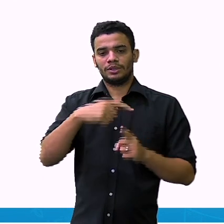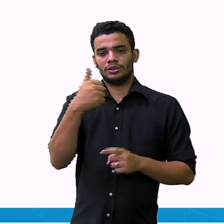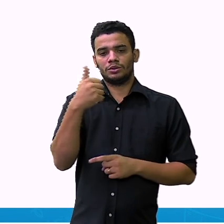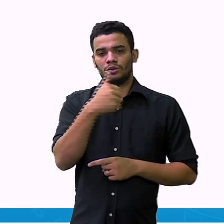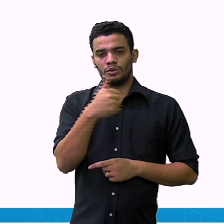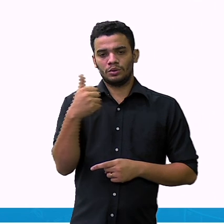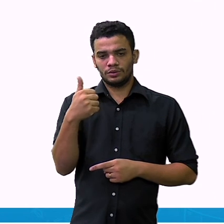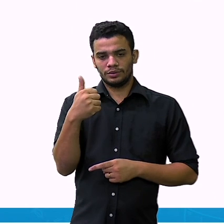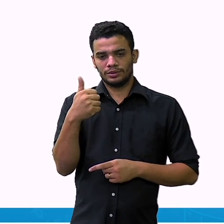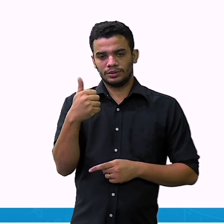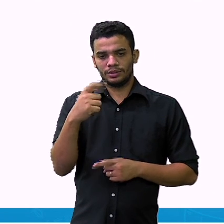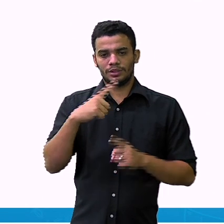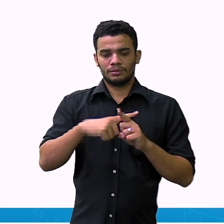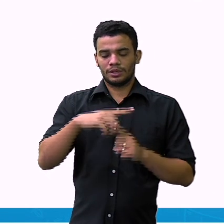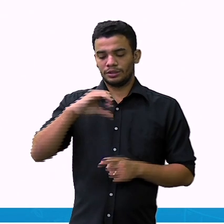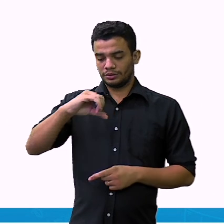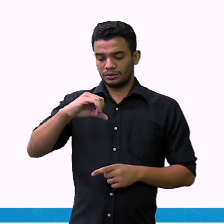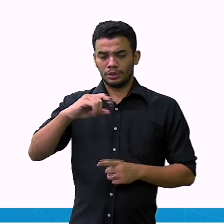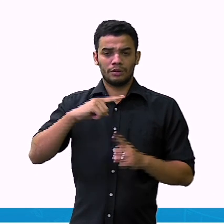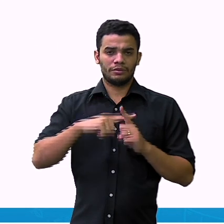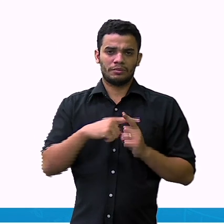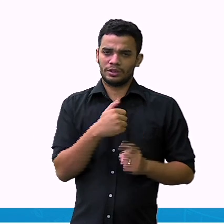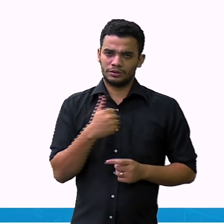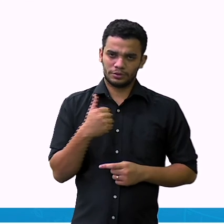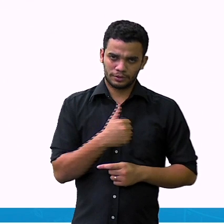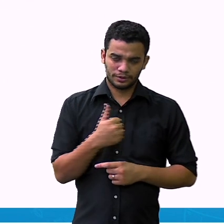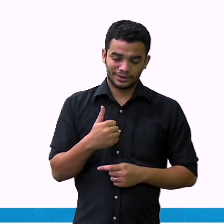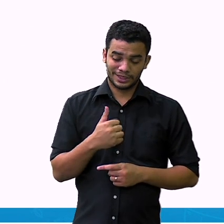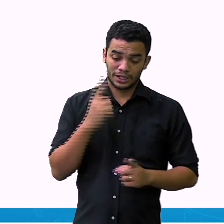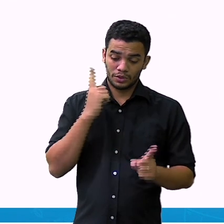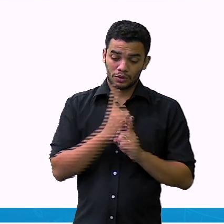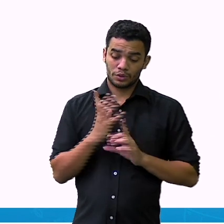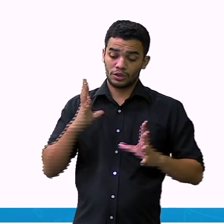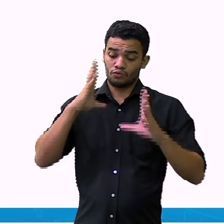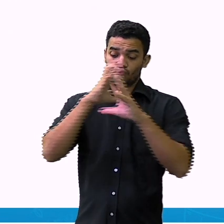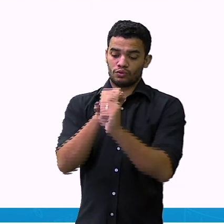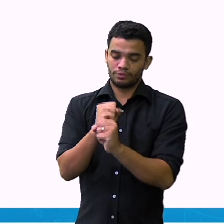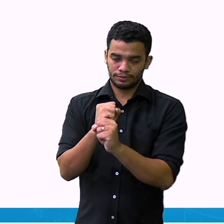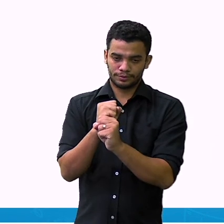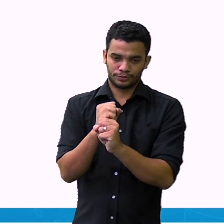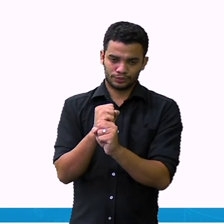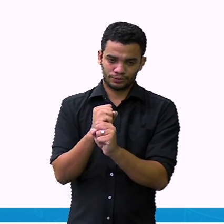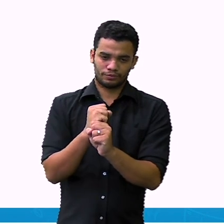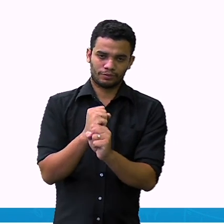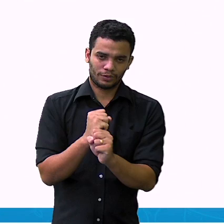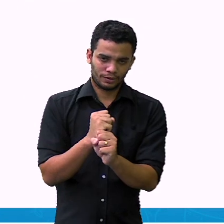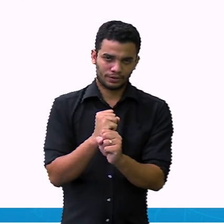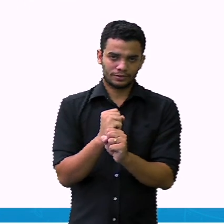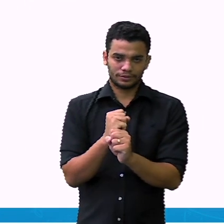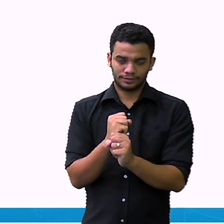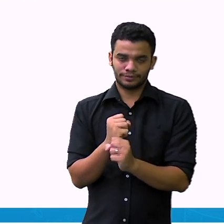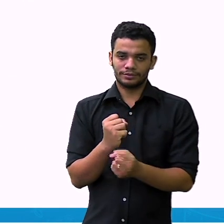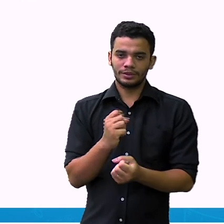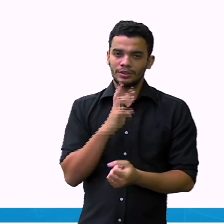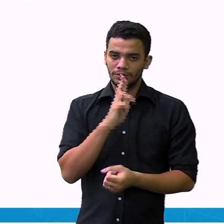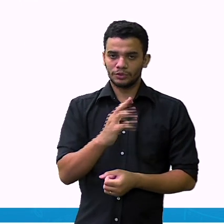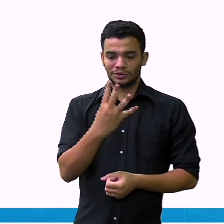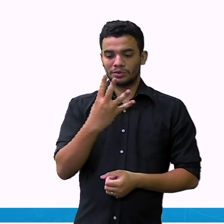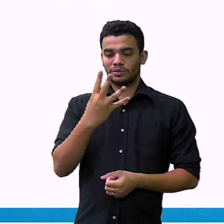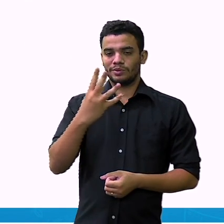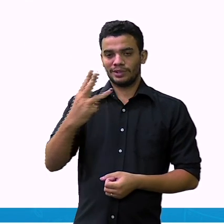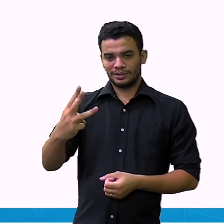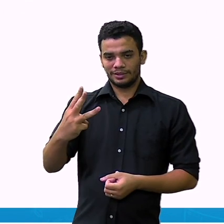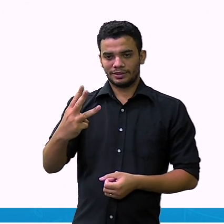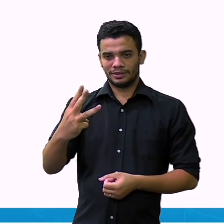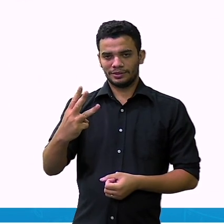mais 9 e mais um 11 que se repete aqui. E chegaremos ao total de 43